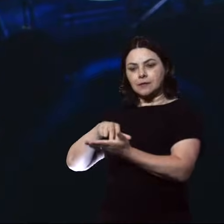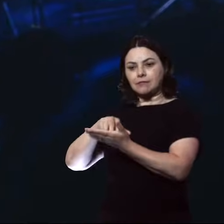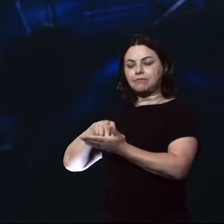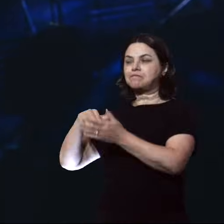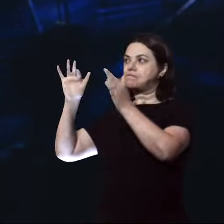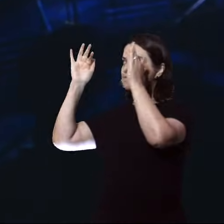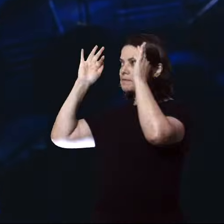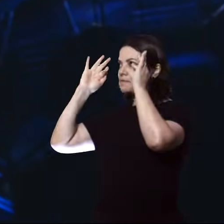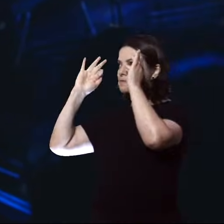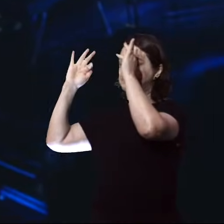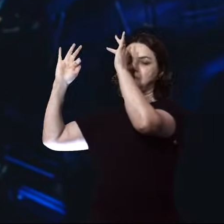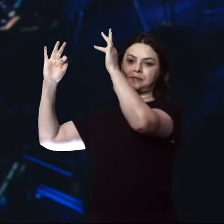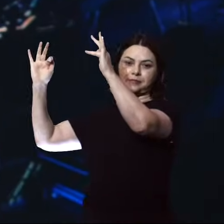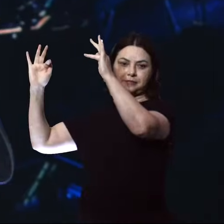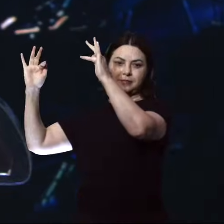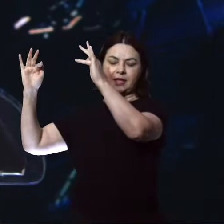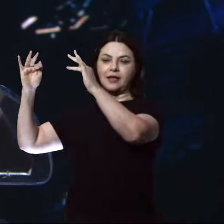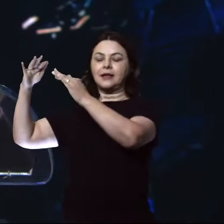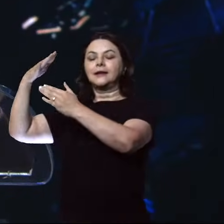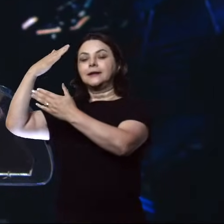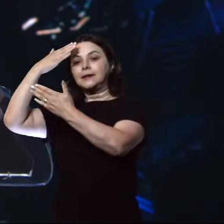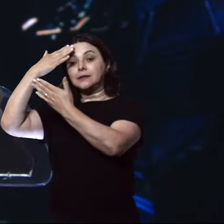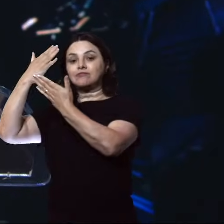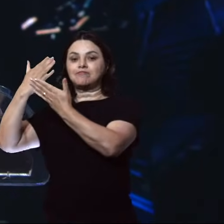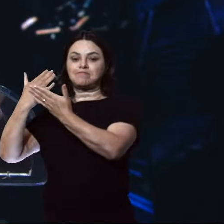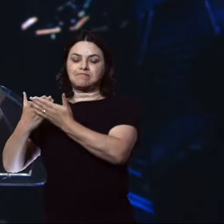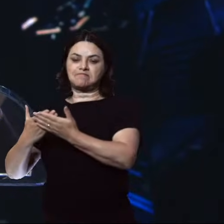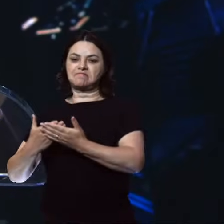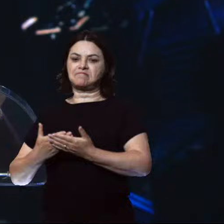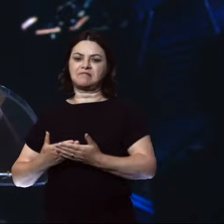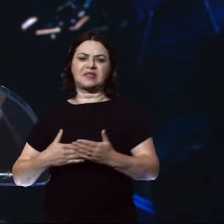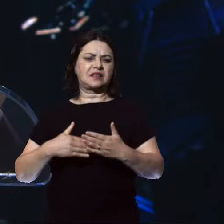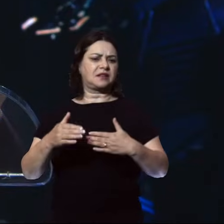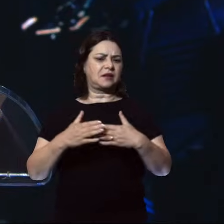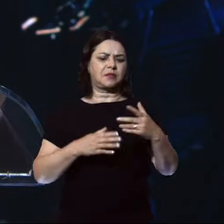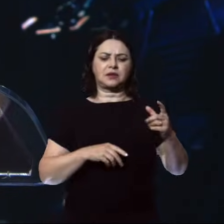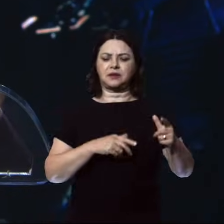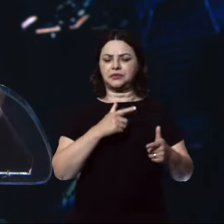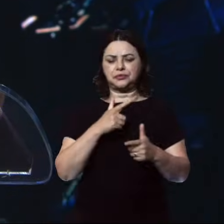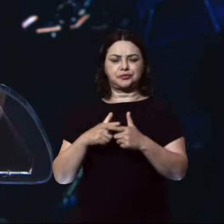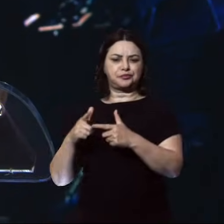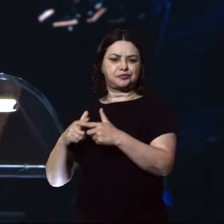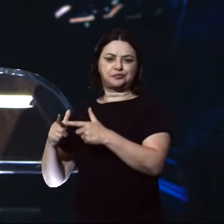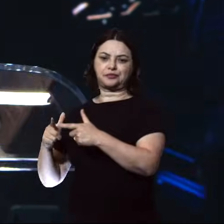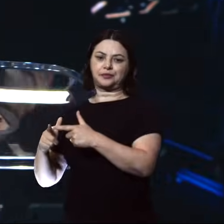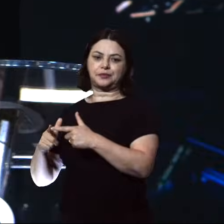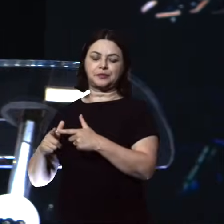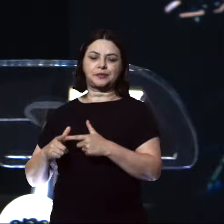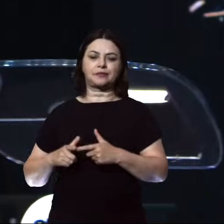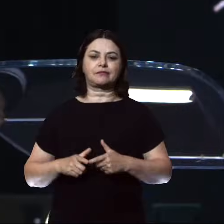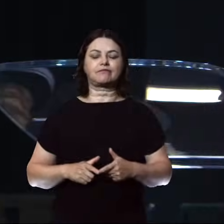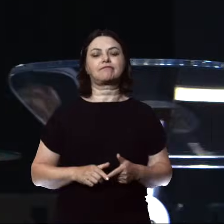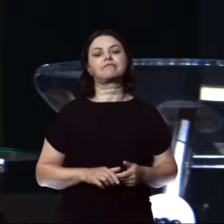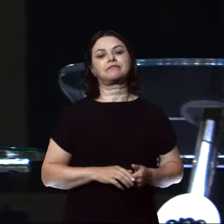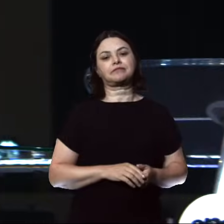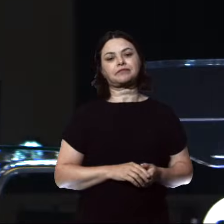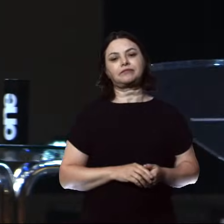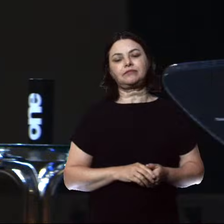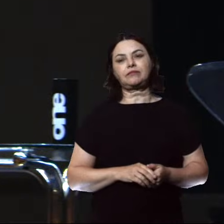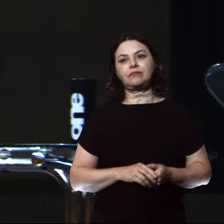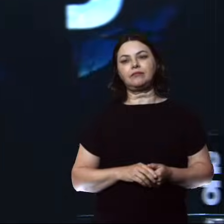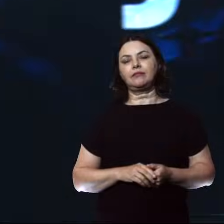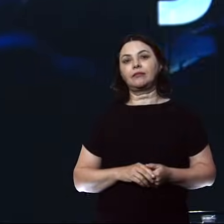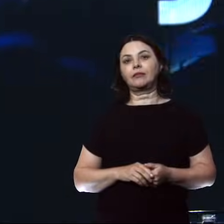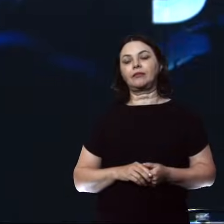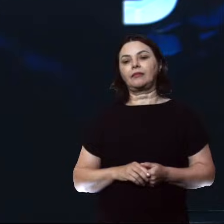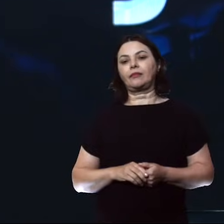de permanecer crente perante todas as circunstâncias. Certamente você conhece pessoas, ou talvez